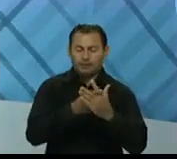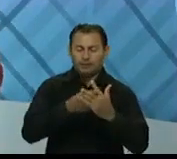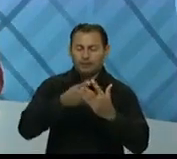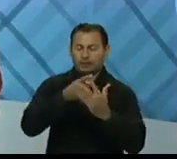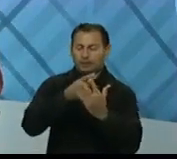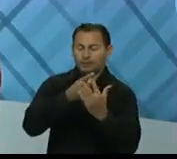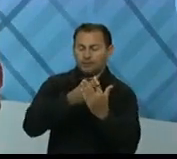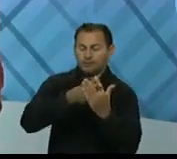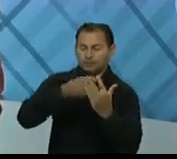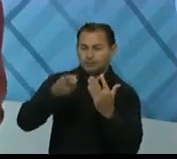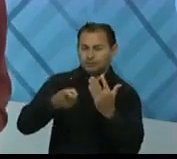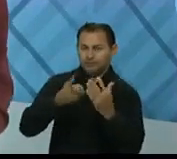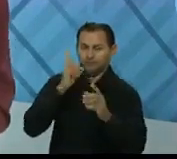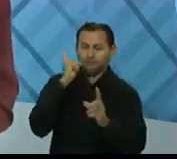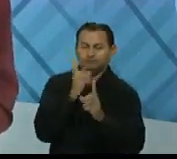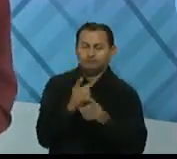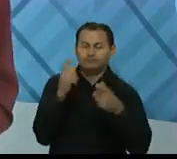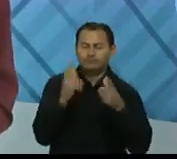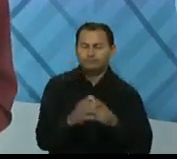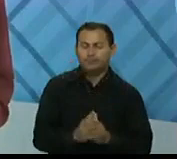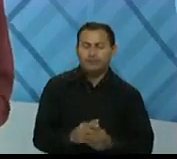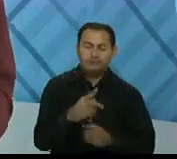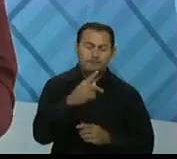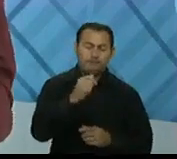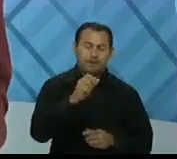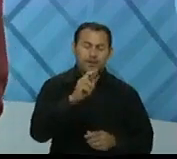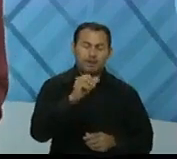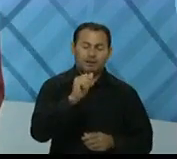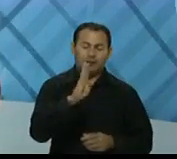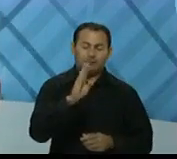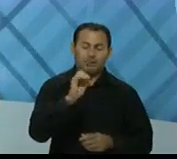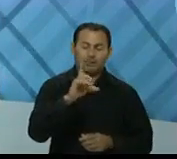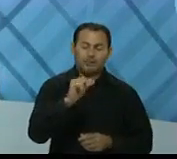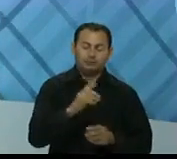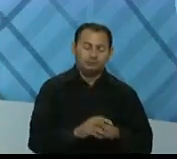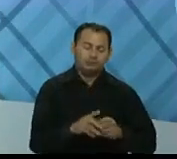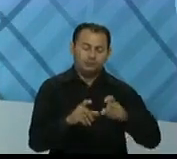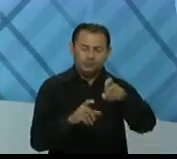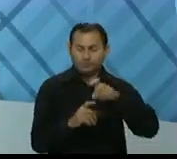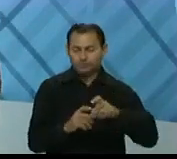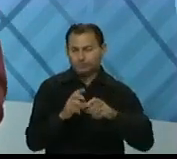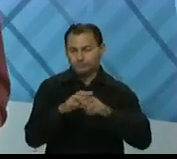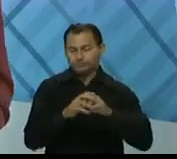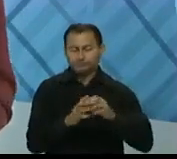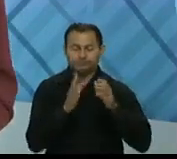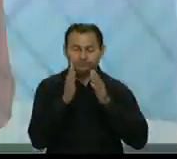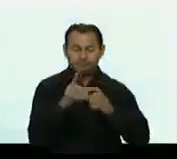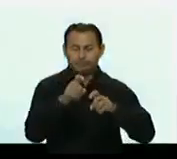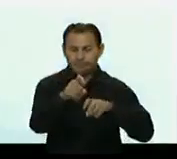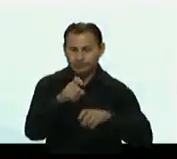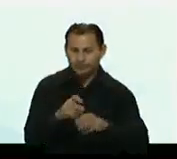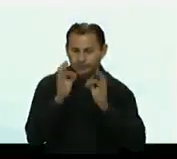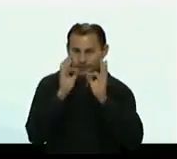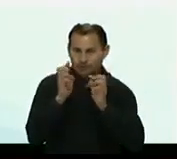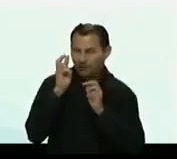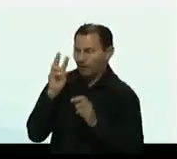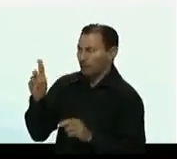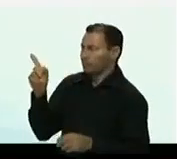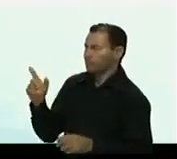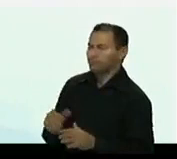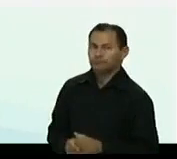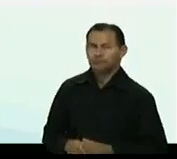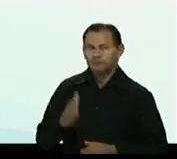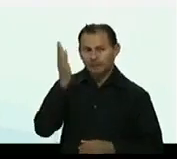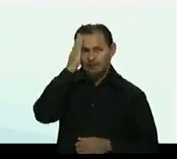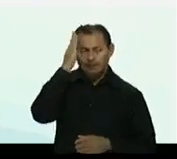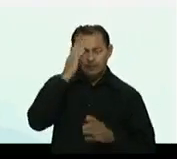função, encontrar onde a parábola vai estar cortando o eixo x. Então, é isso que veremos agora. Para determinar